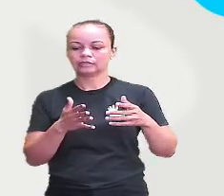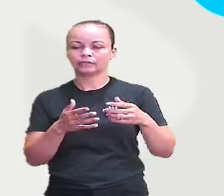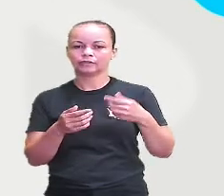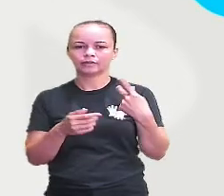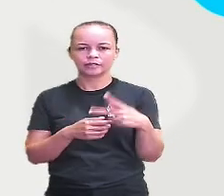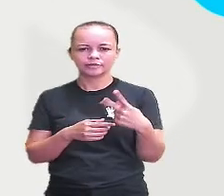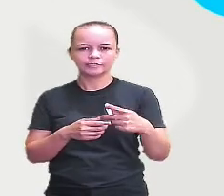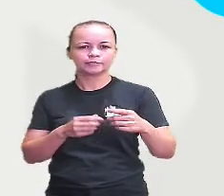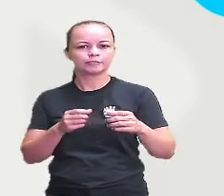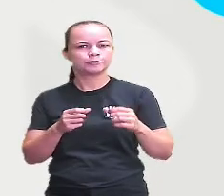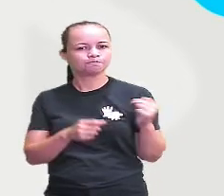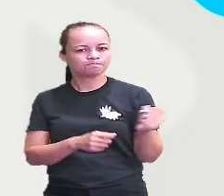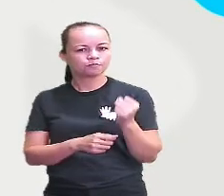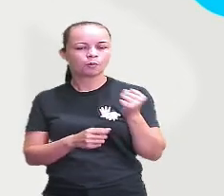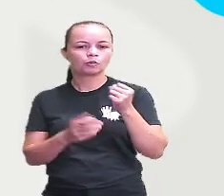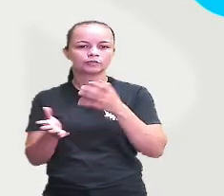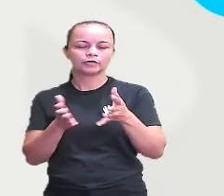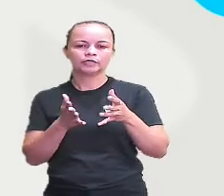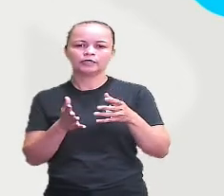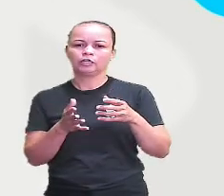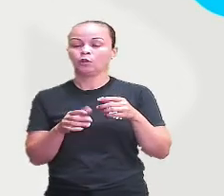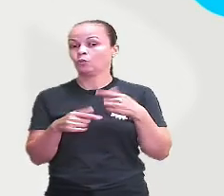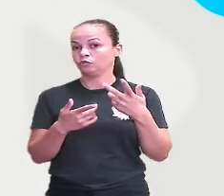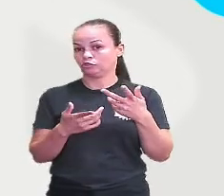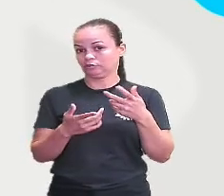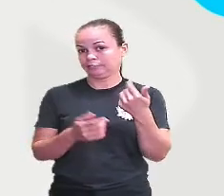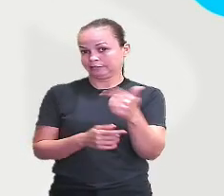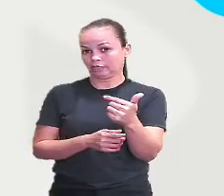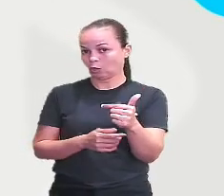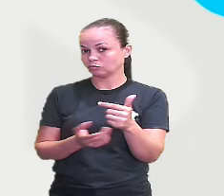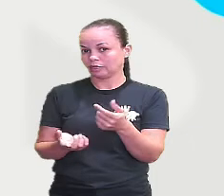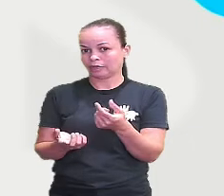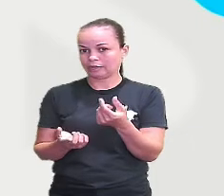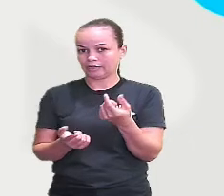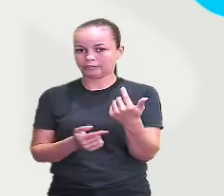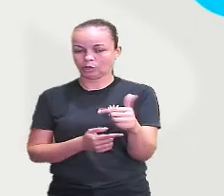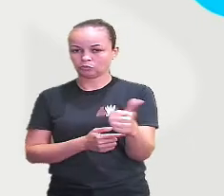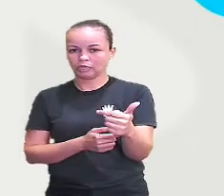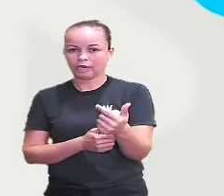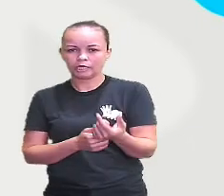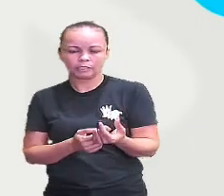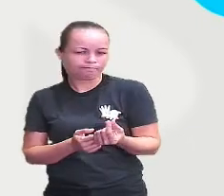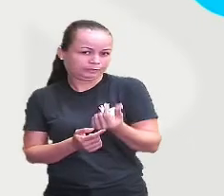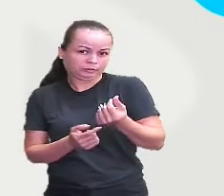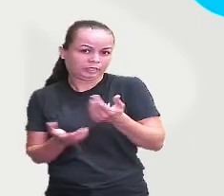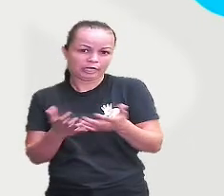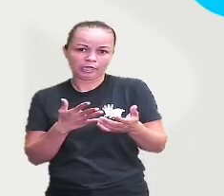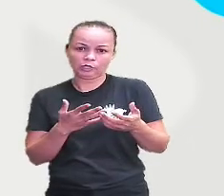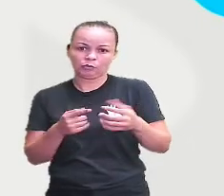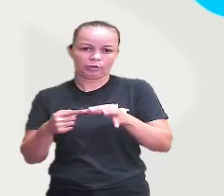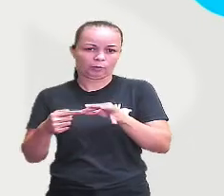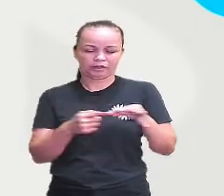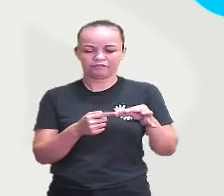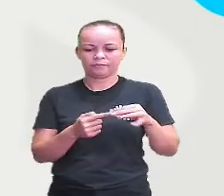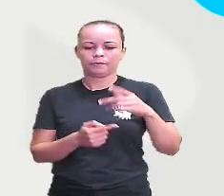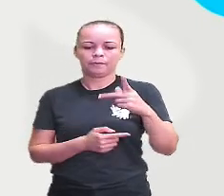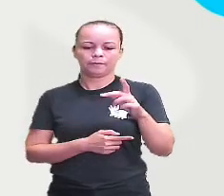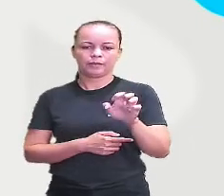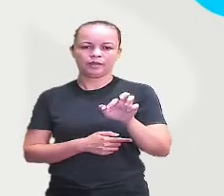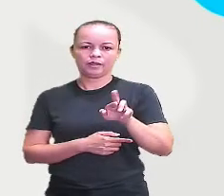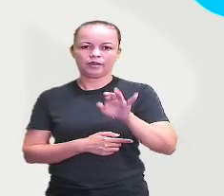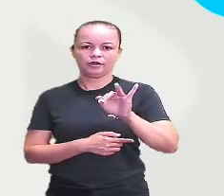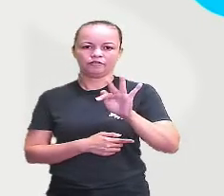né? E são os que não habitam, né? Não detêm esse poder. E são estes os que trabalham nas